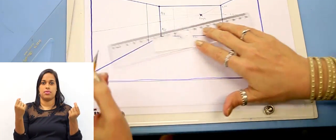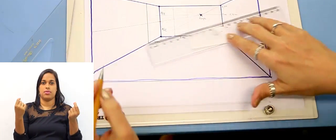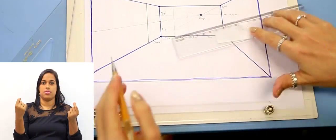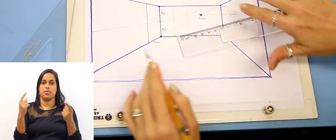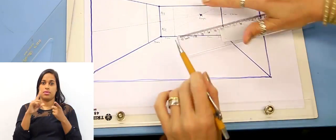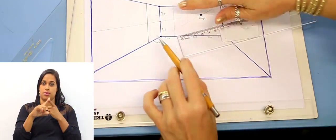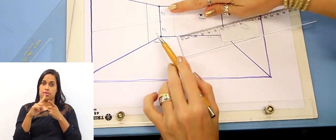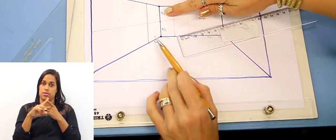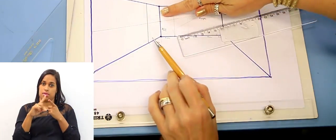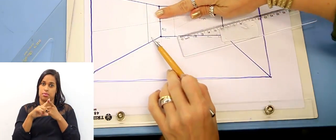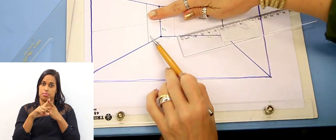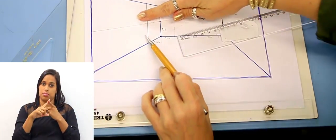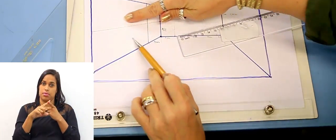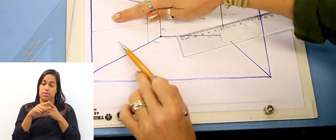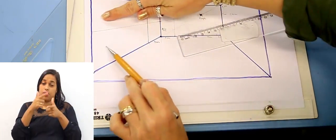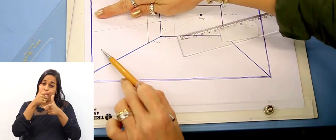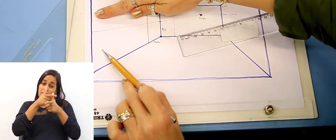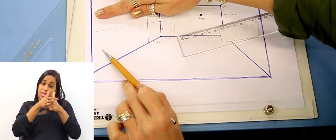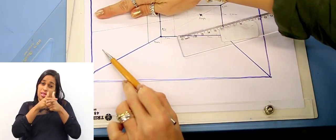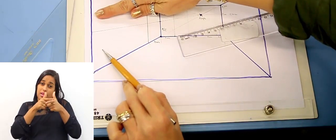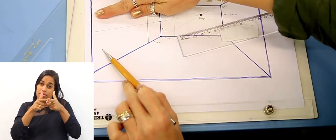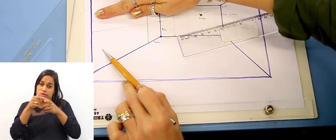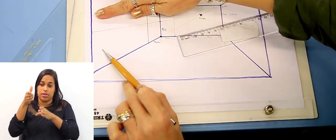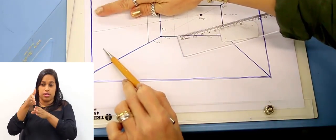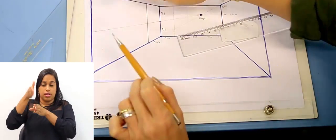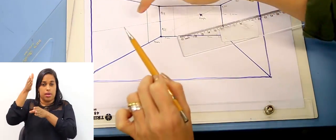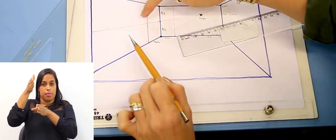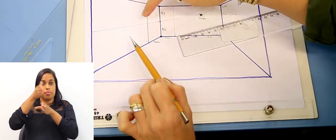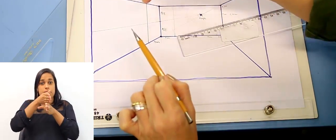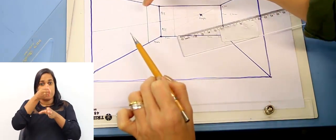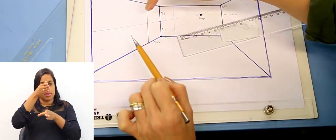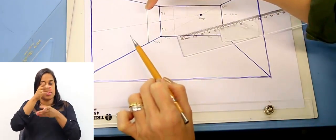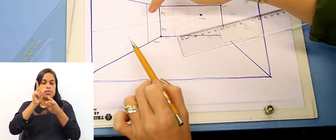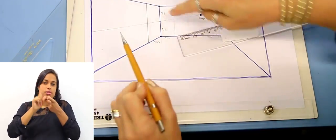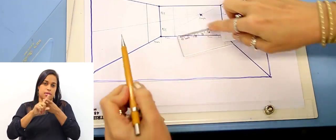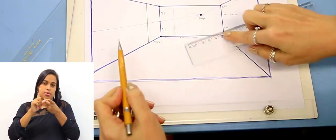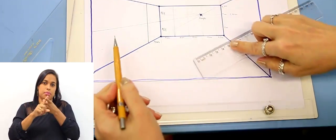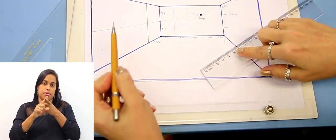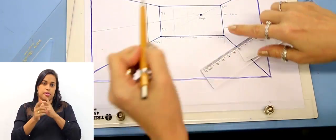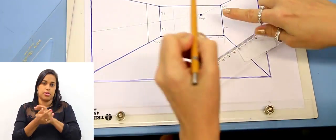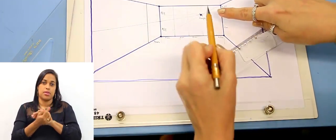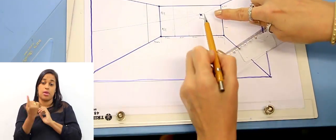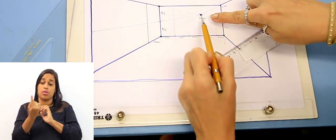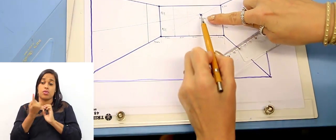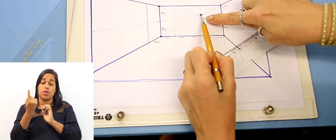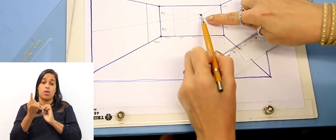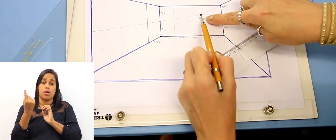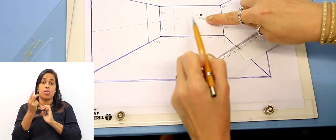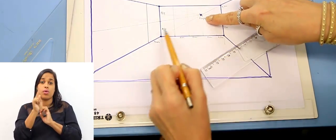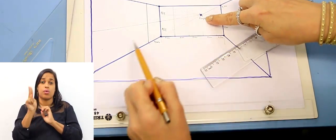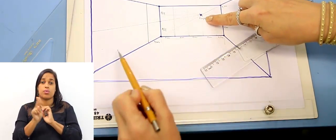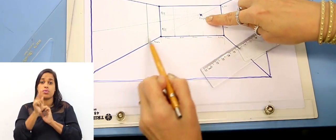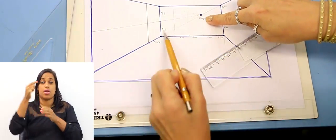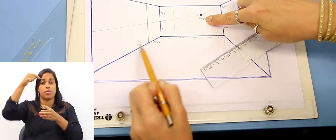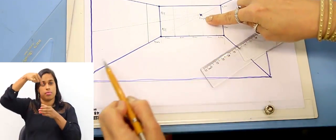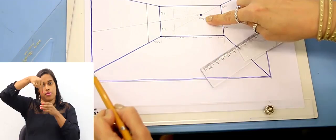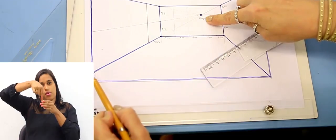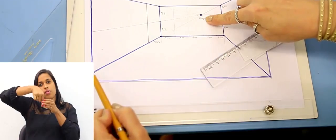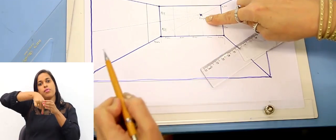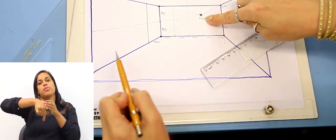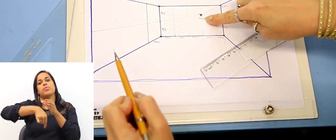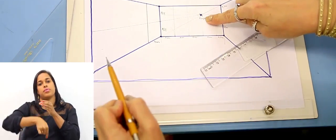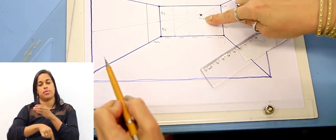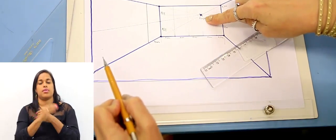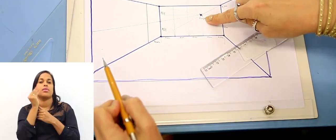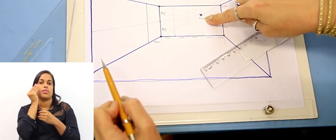E eu tô, na verdade, dividindo essa parede ao meio, só que utilizando a